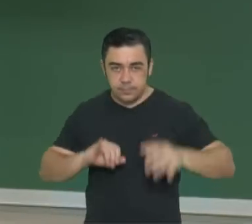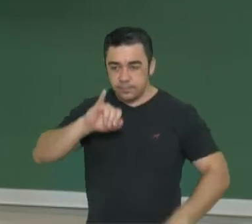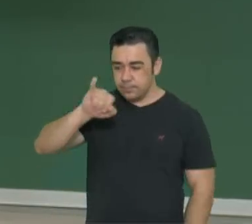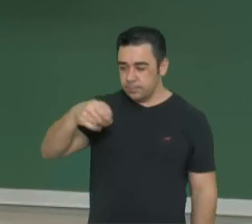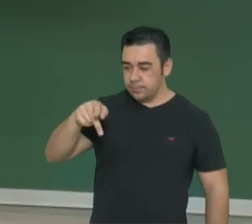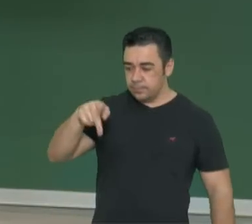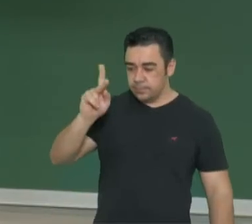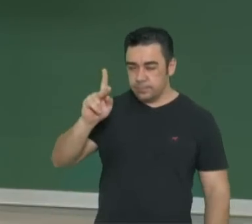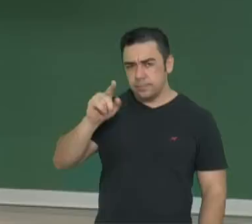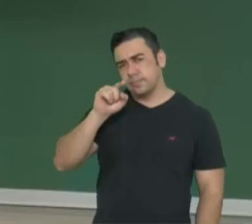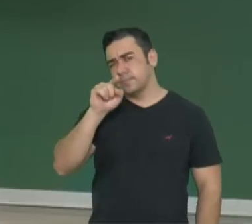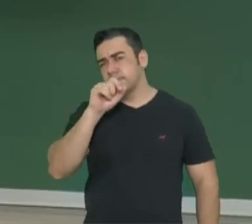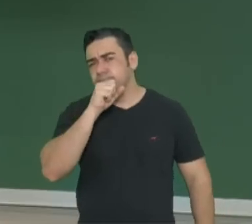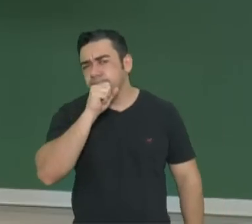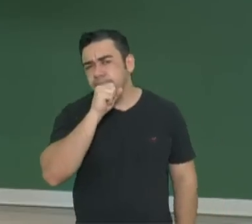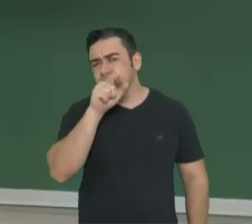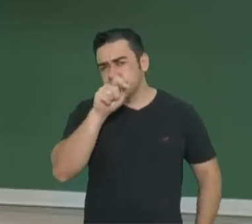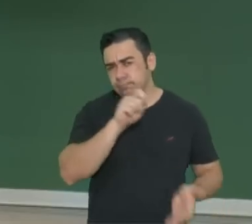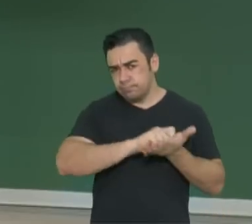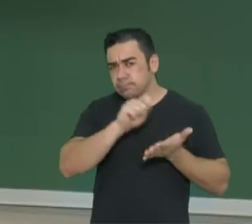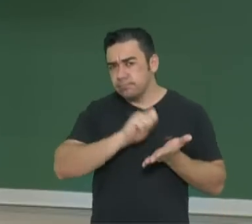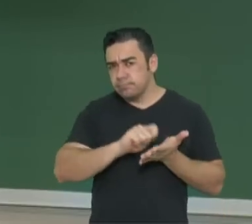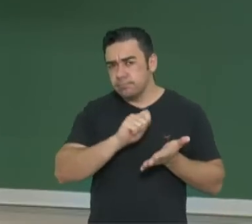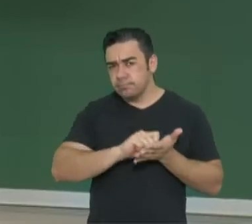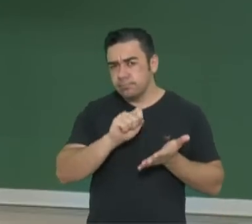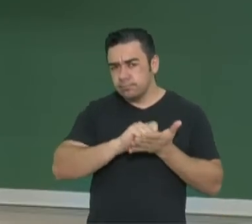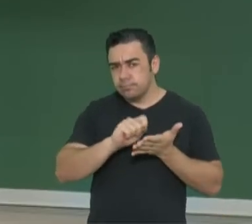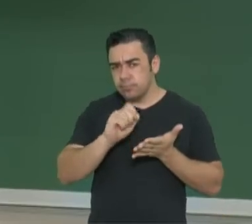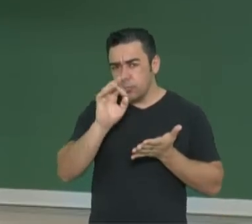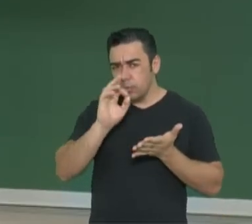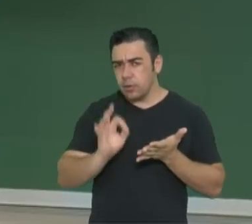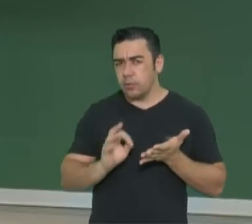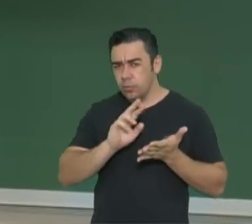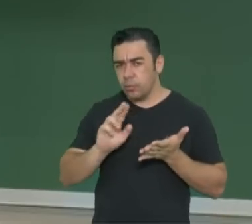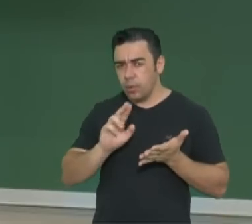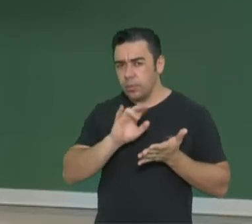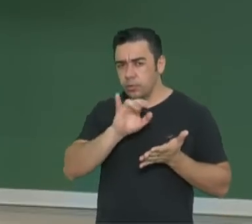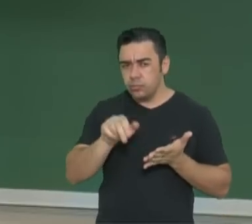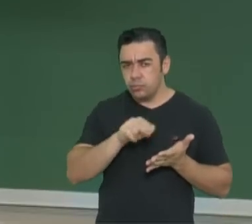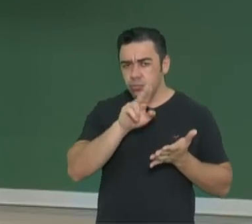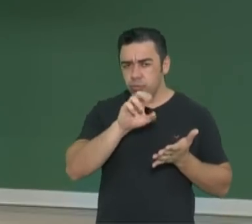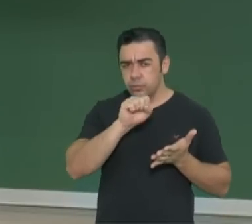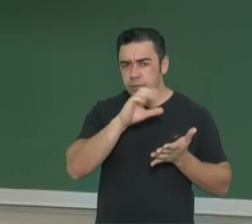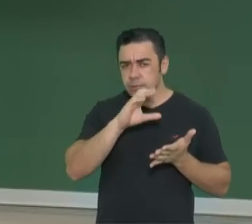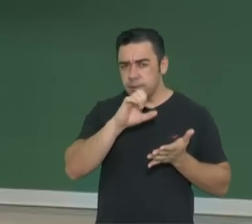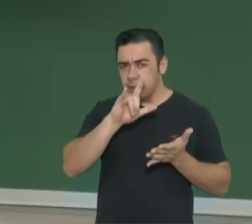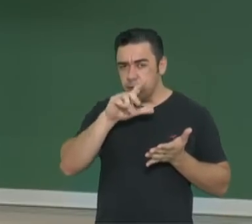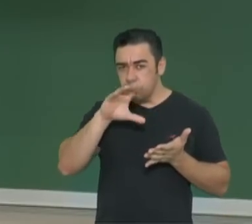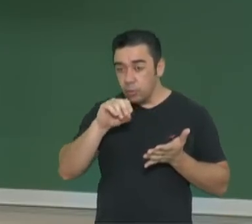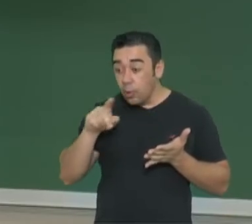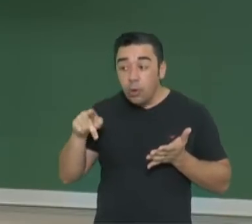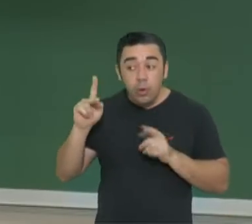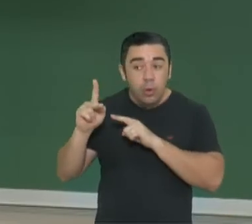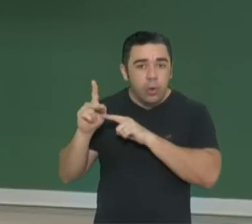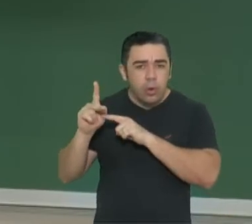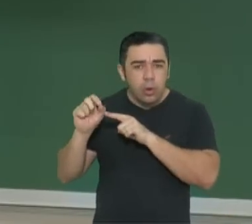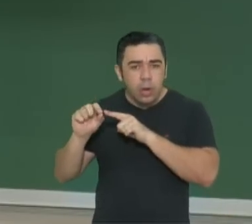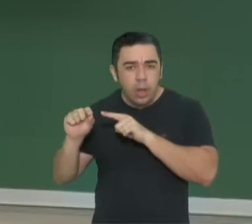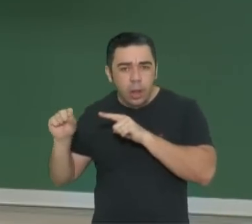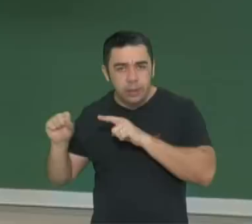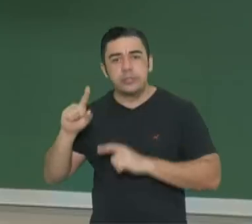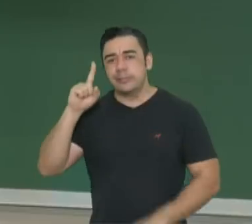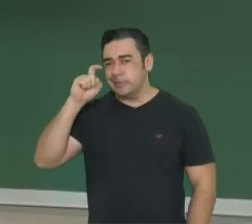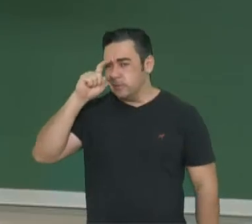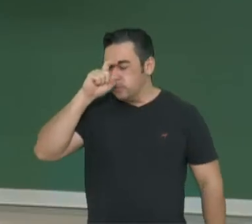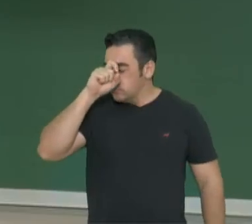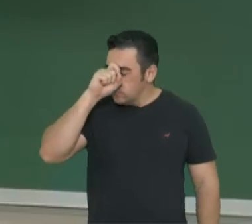JK. Aliás, conseguiu escrever Kubitschek sem errar e sem olhar? Bem certinho? Conseguiu? Não? Relaxa, é